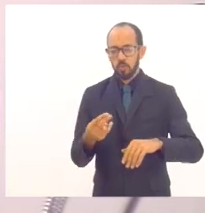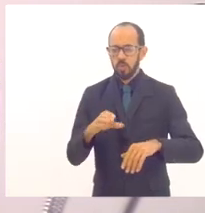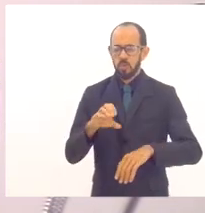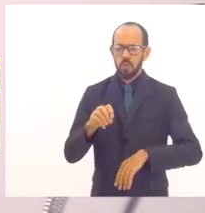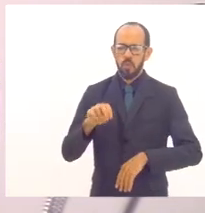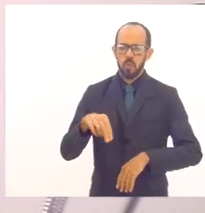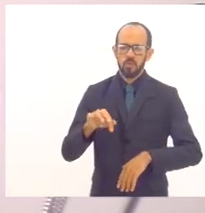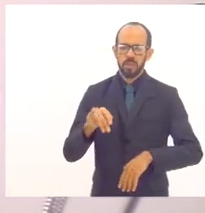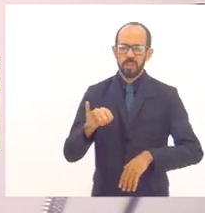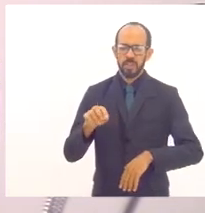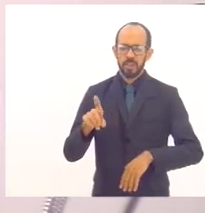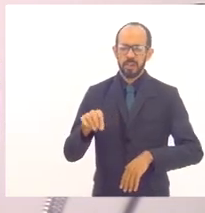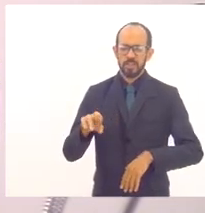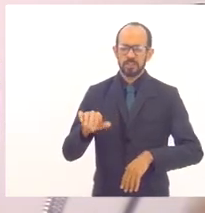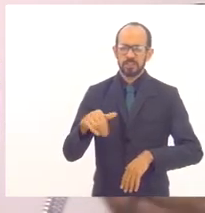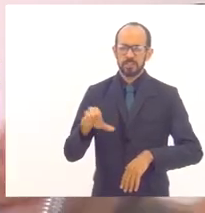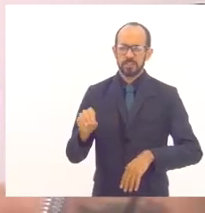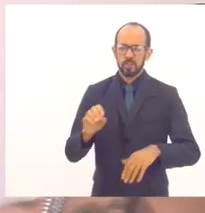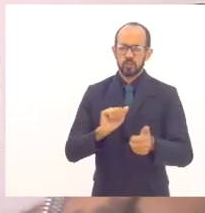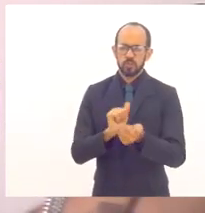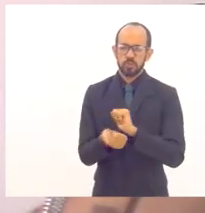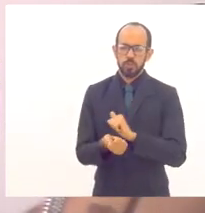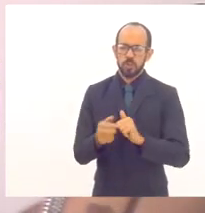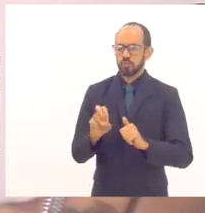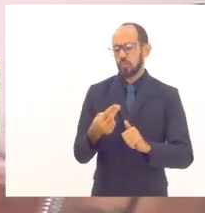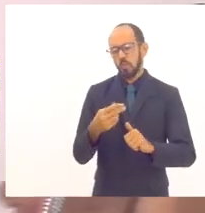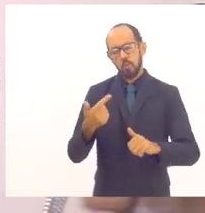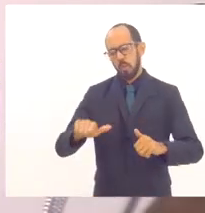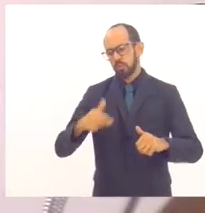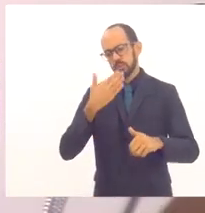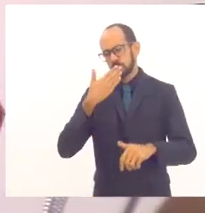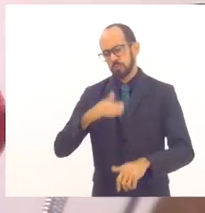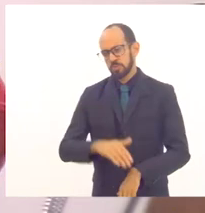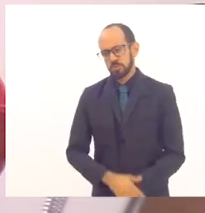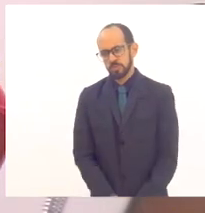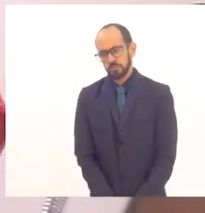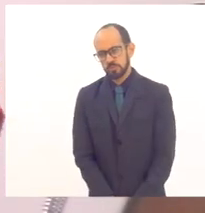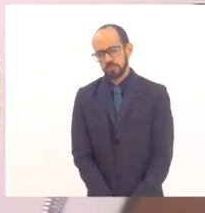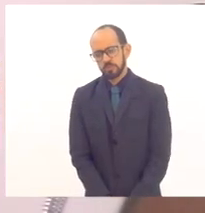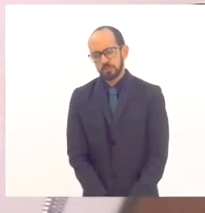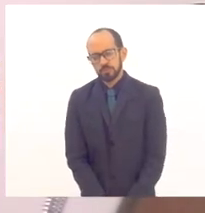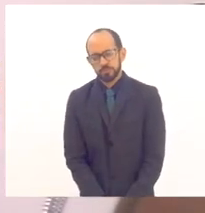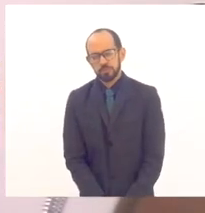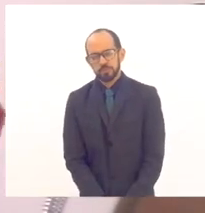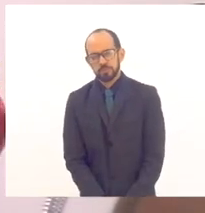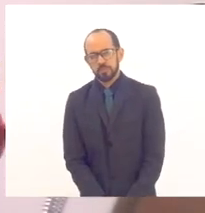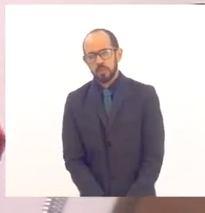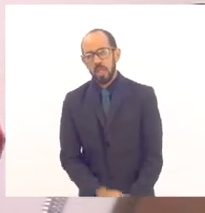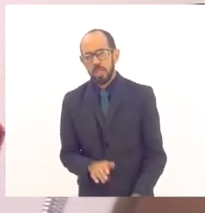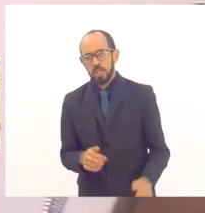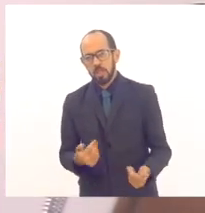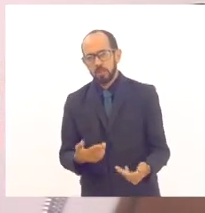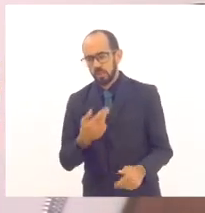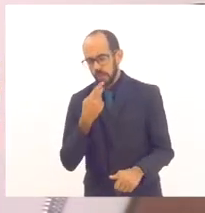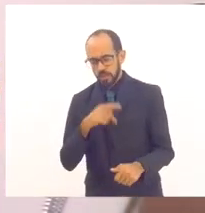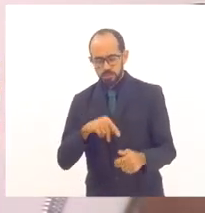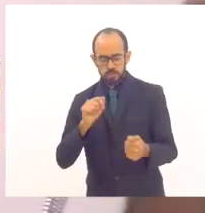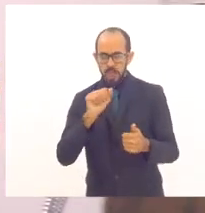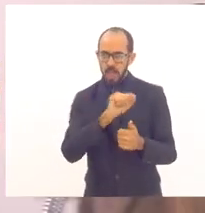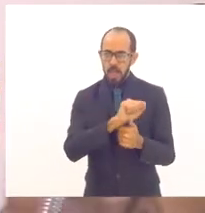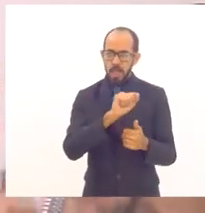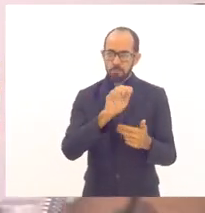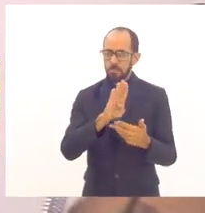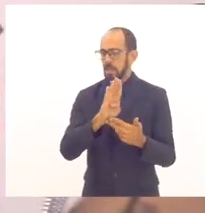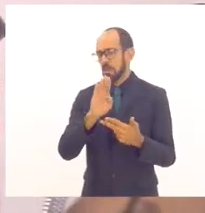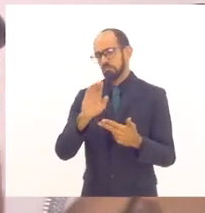confederações esportivas ou similares. Também não estamos aqui direcionando para a entidade A ou B, não.